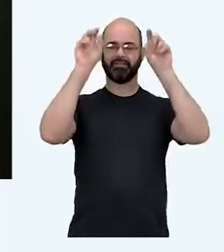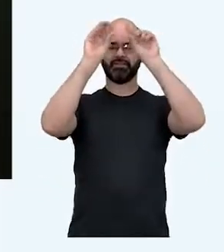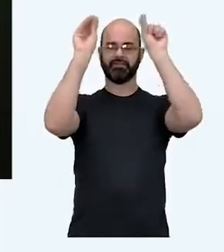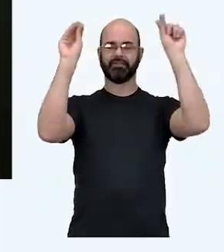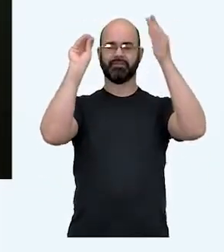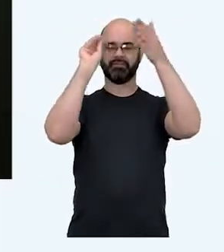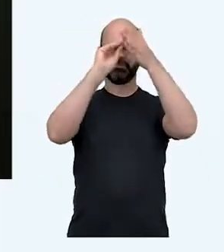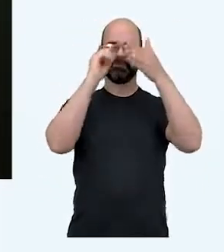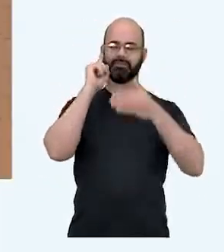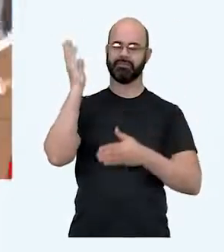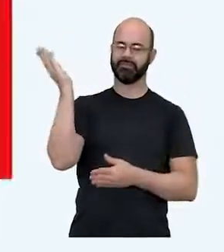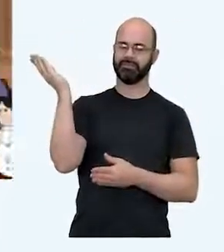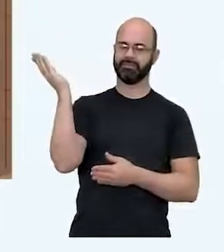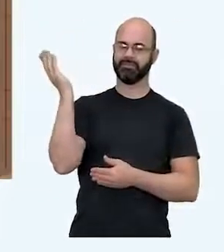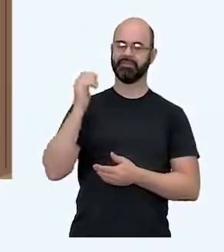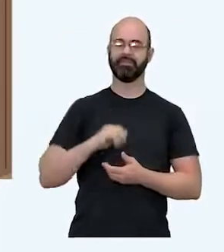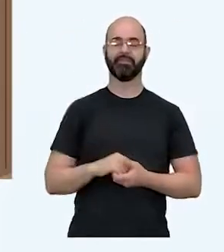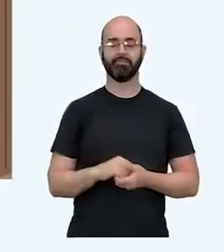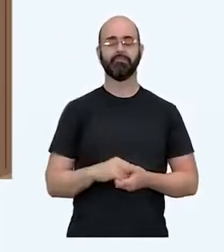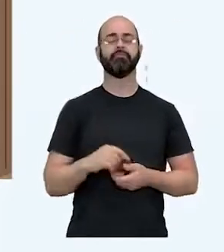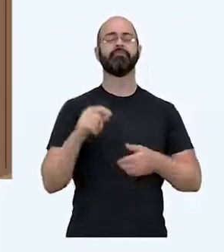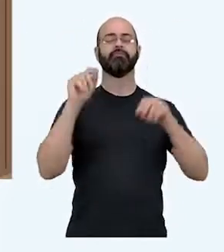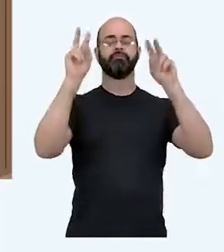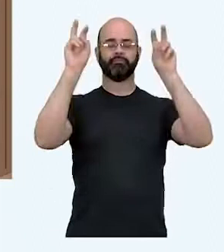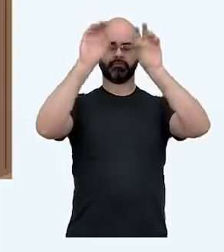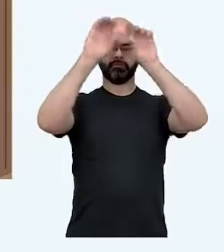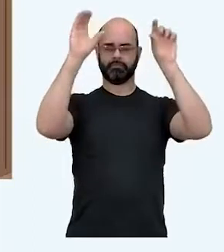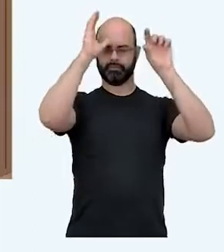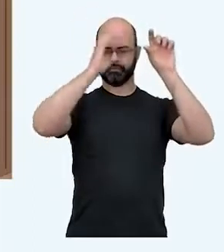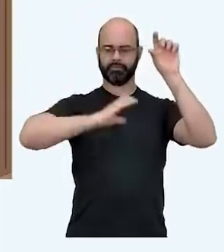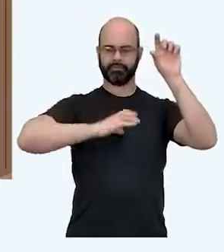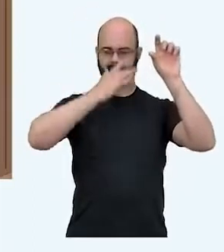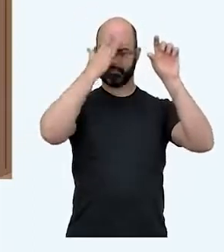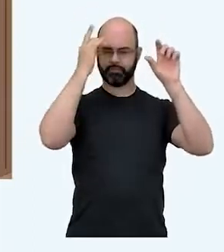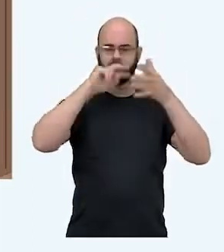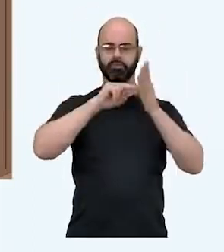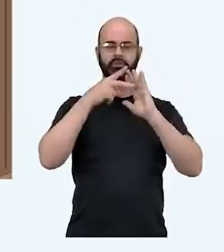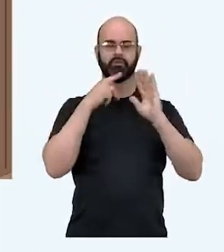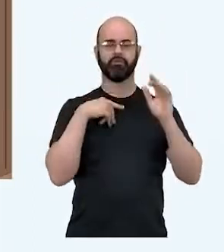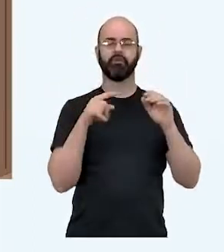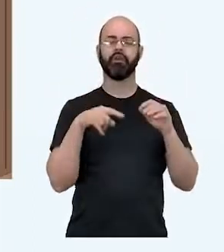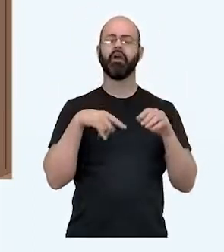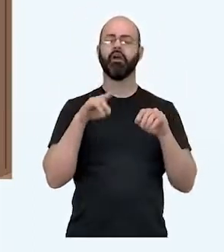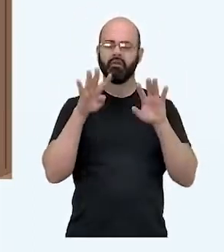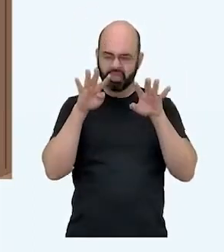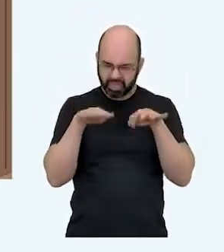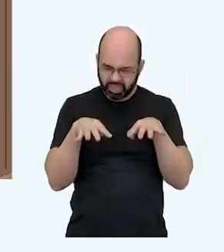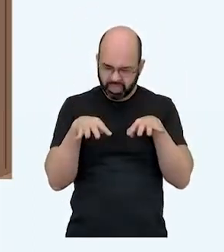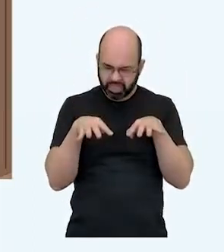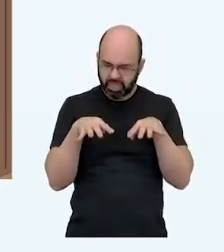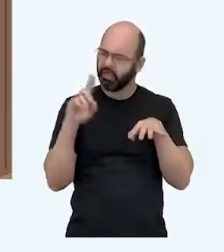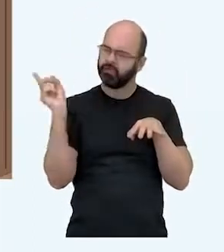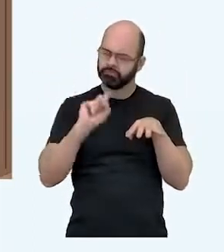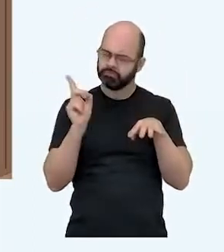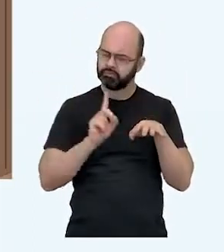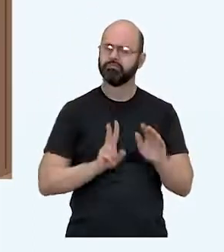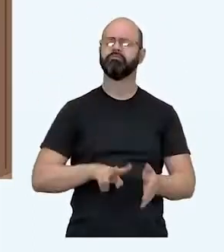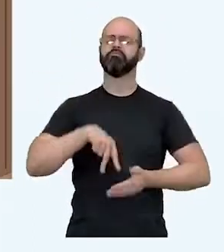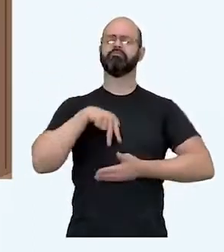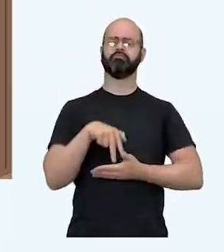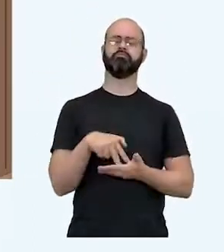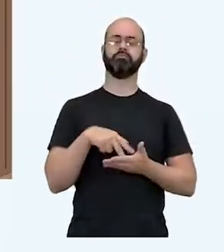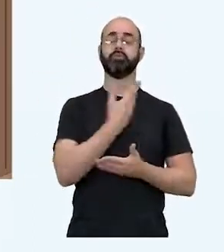dessa Declaração de Direitos. Ser cidadão é bem diferente de ser súdito. O cidadão também vive debaixo de um